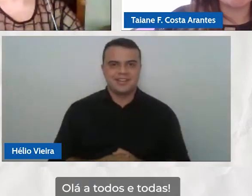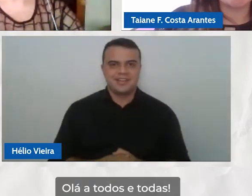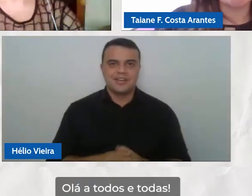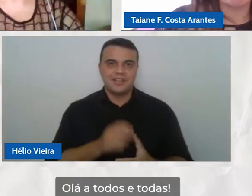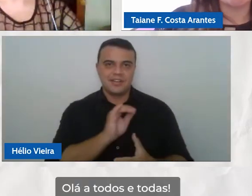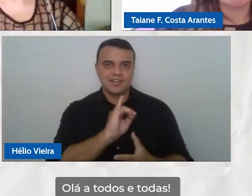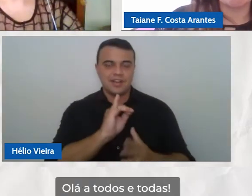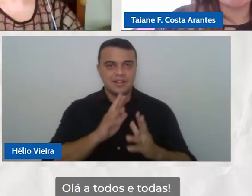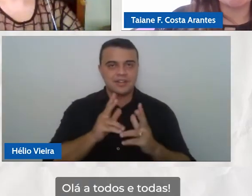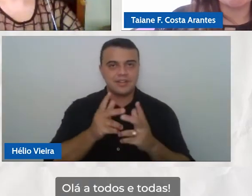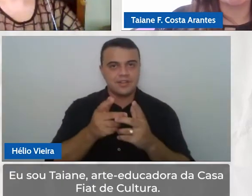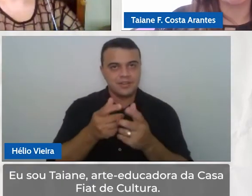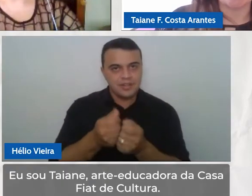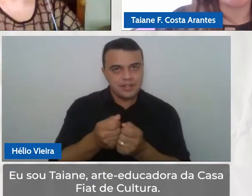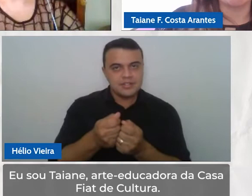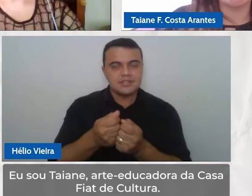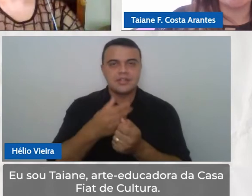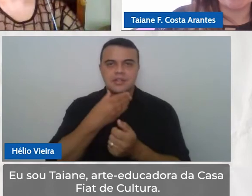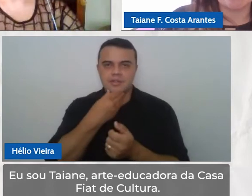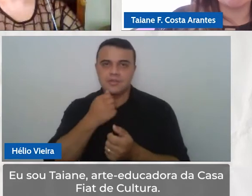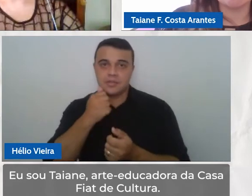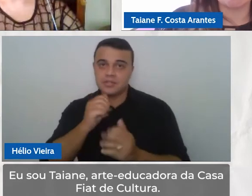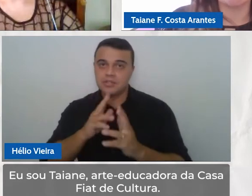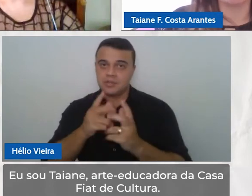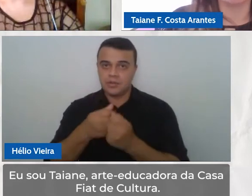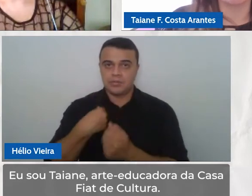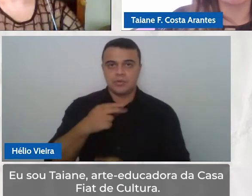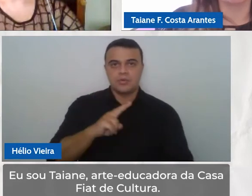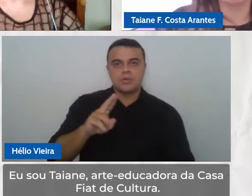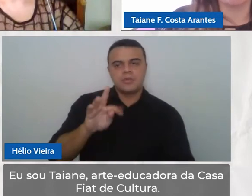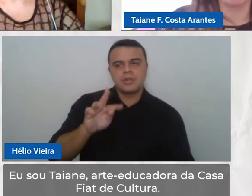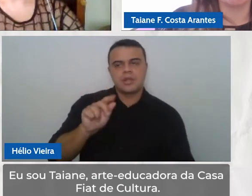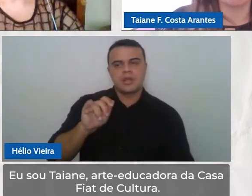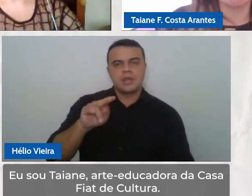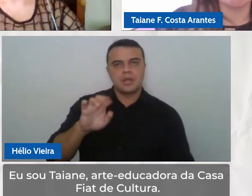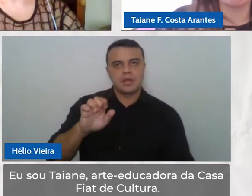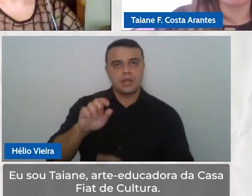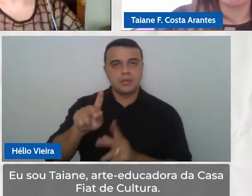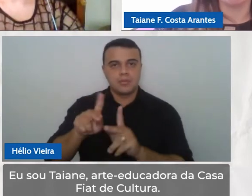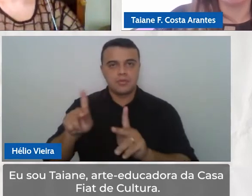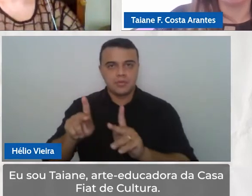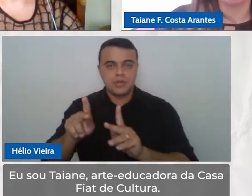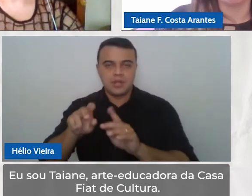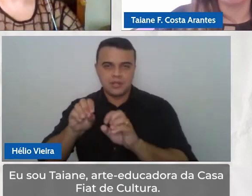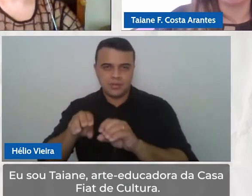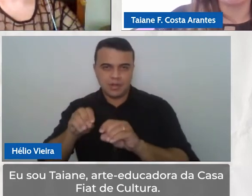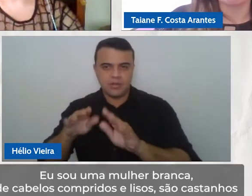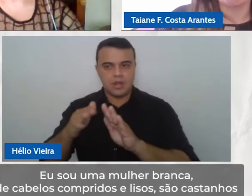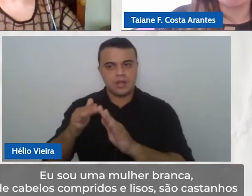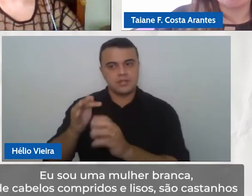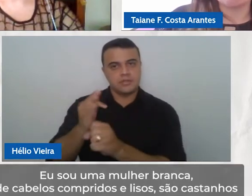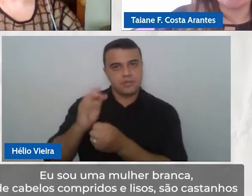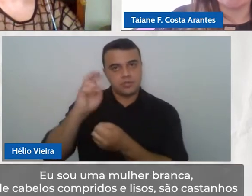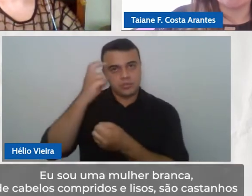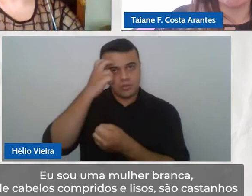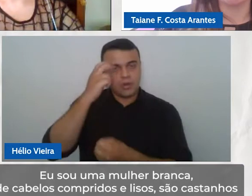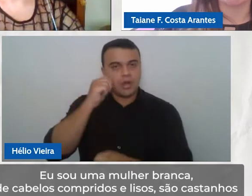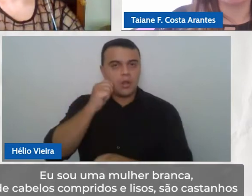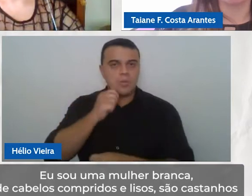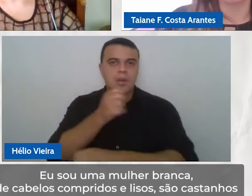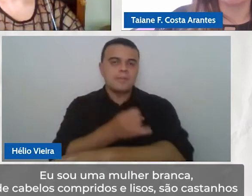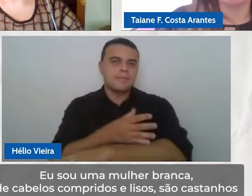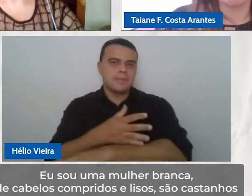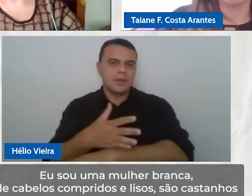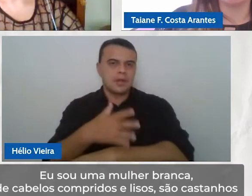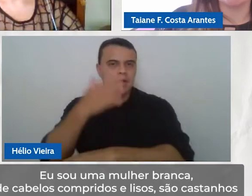Olá a todos e todas, eu sou Tayane, arte educadora da Casa Fiat de Cultura. Eu sou uma mulher branca,